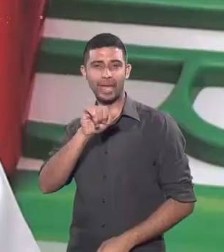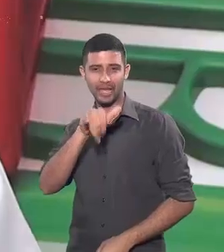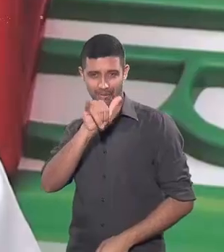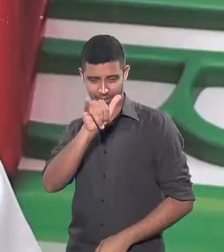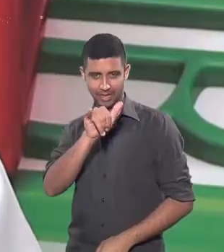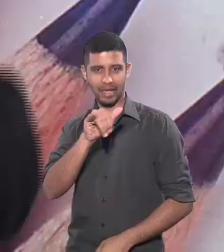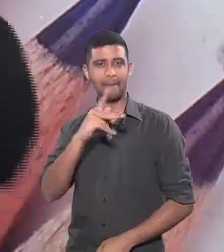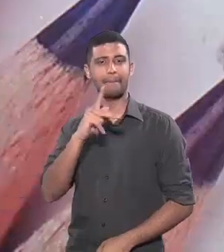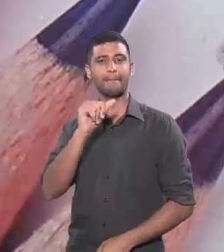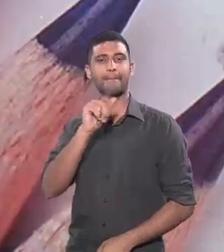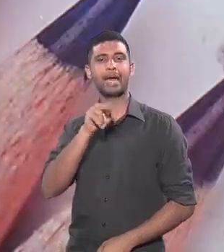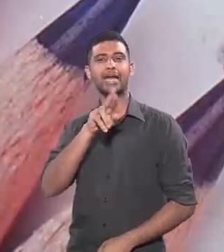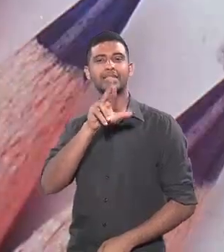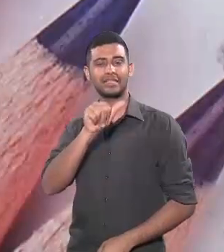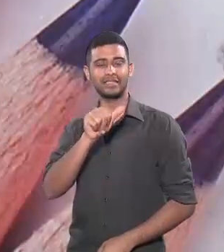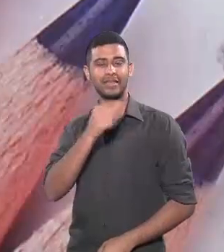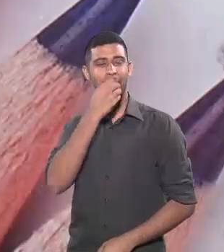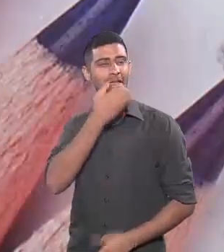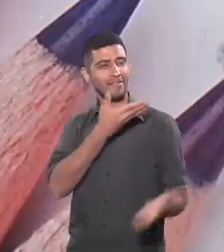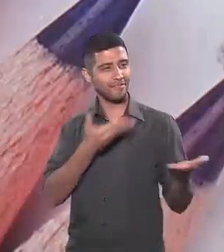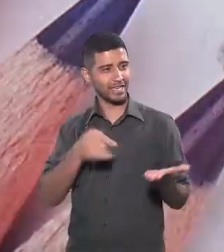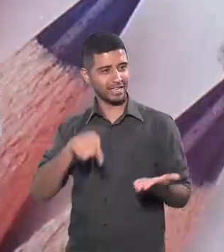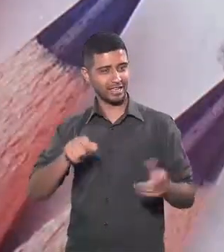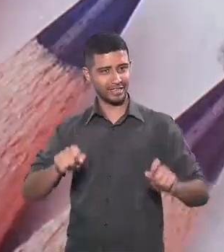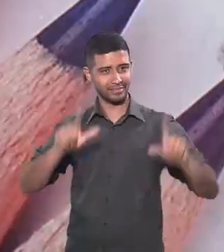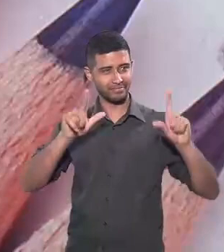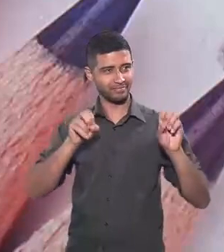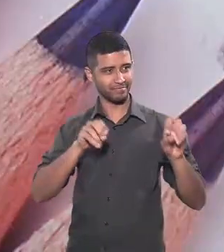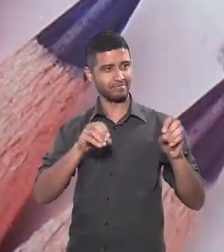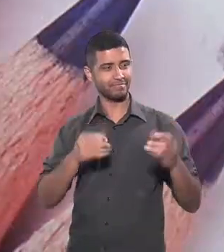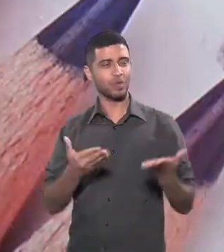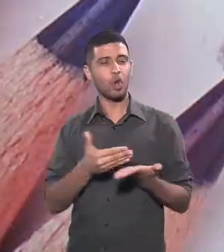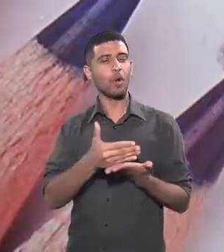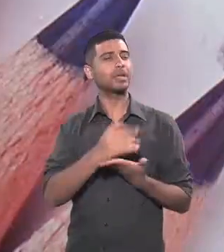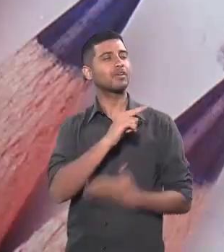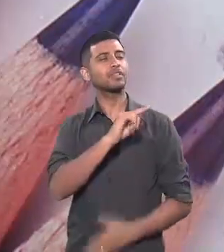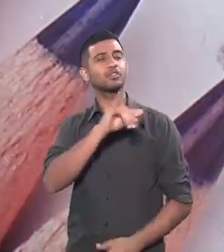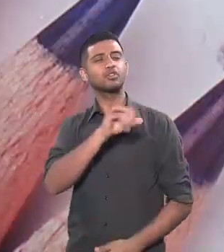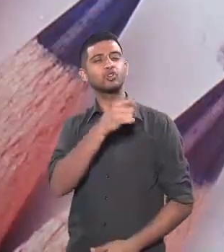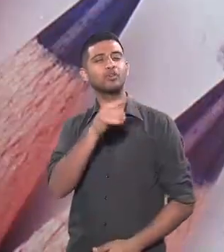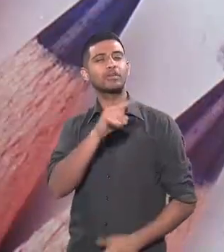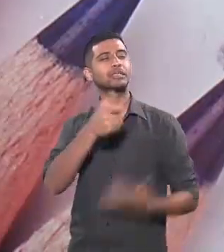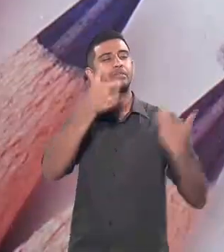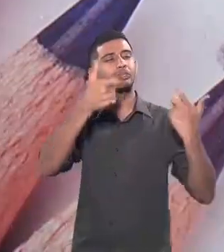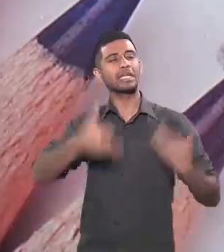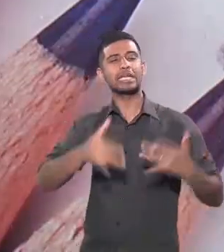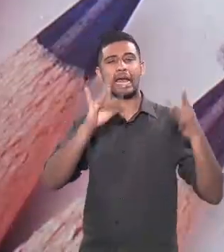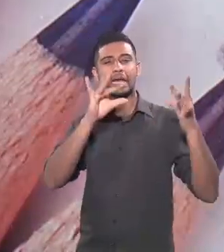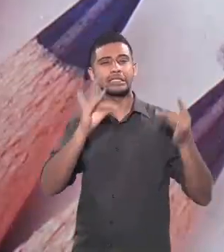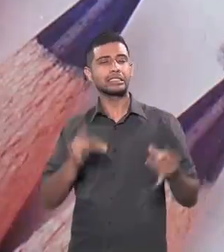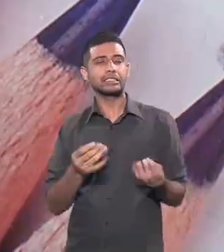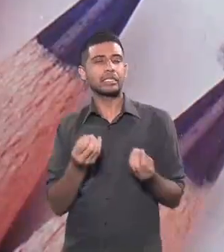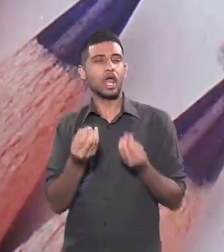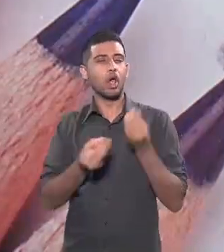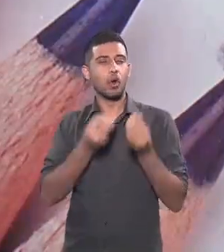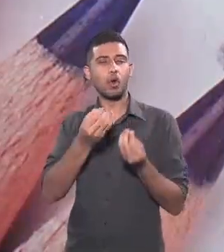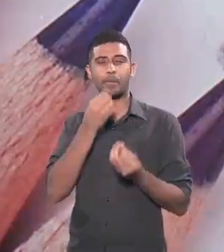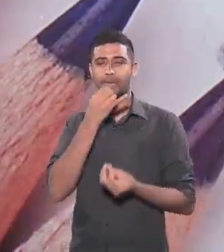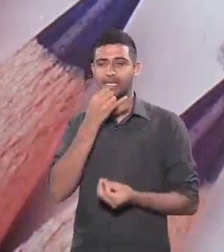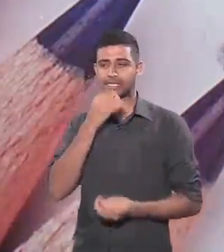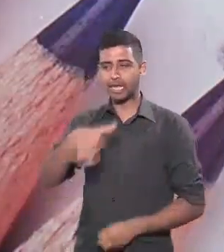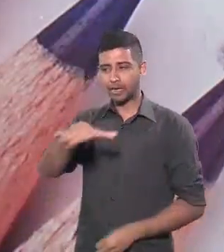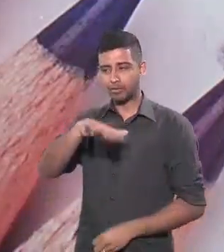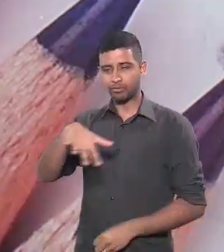Patrícia Rezende. Muito bem-vindos ao programa. João, eu quero começar com você, explicando direitinho, quer dizer, como